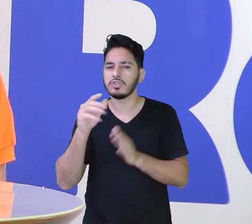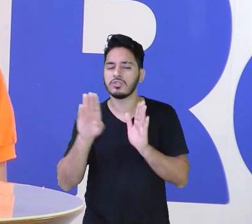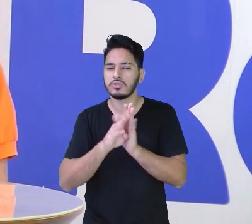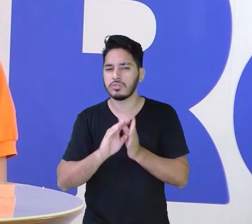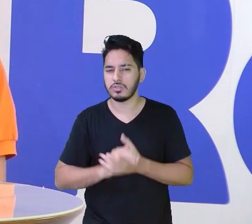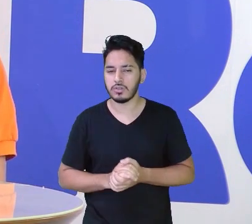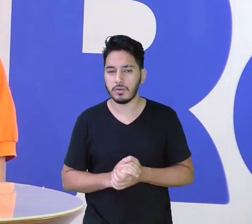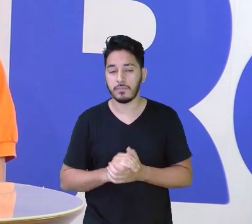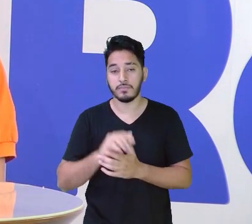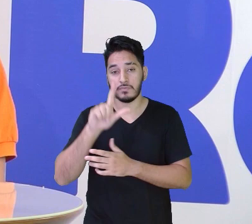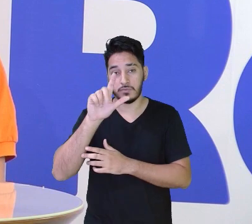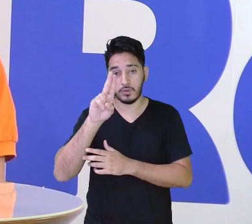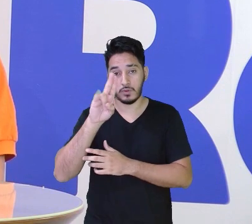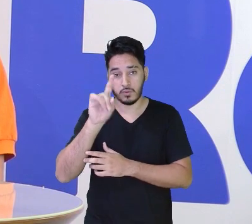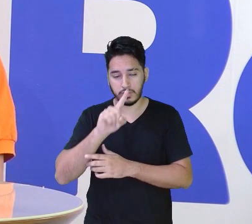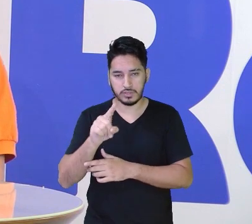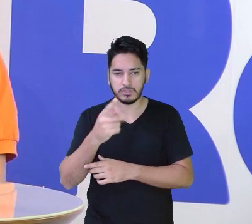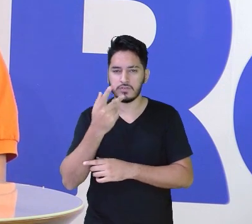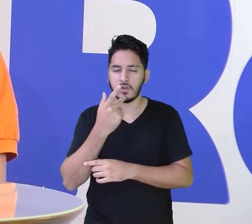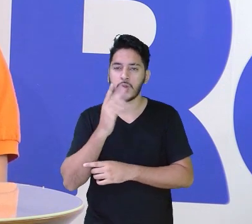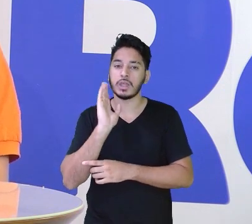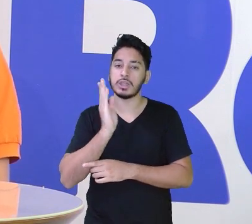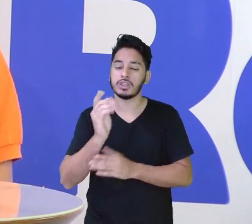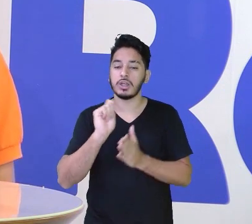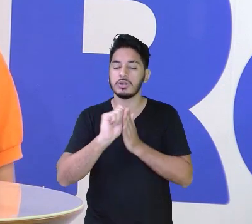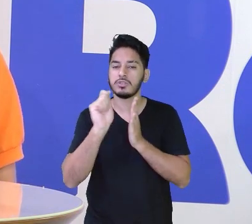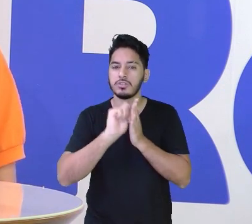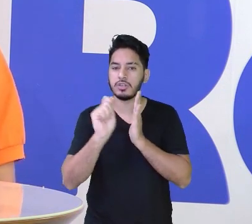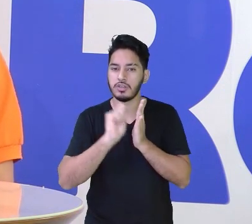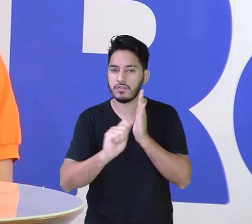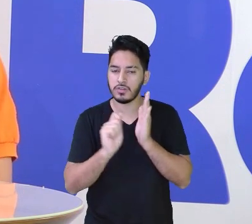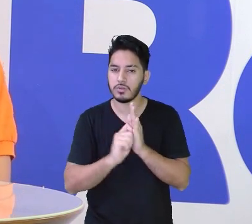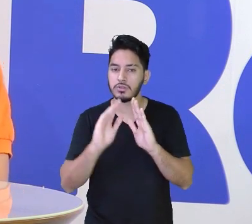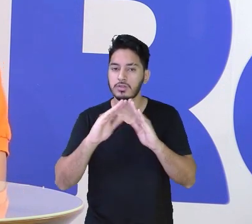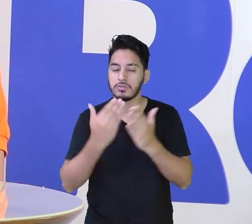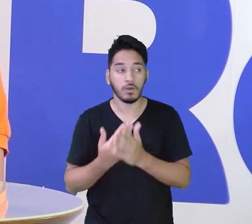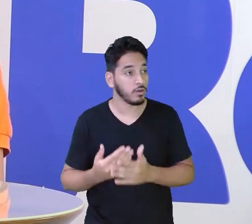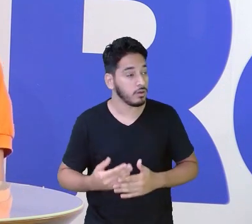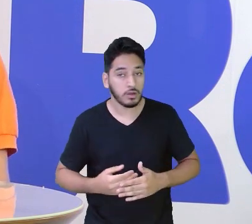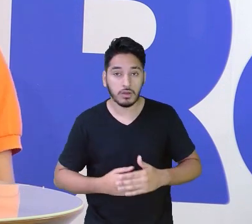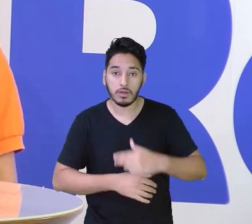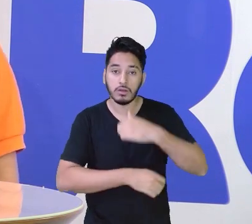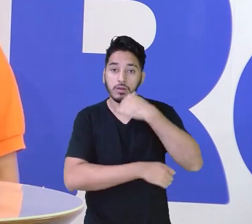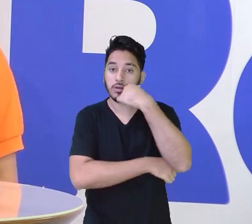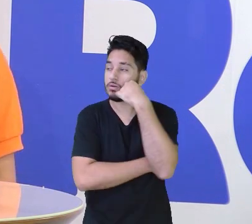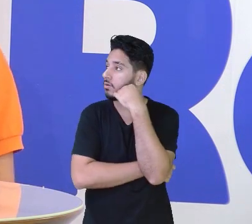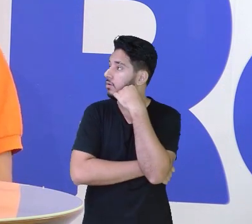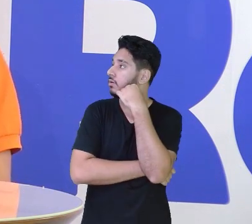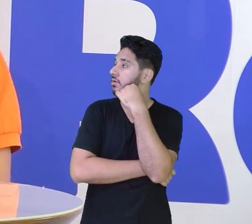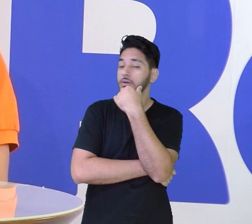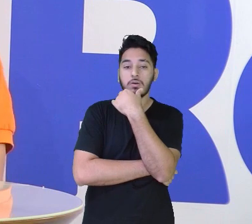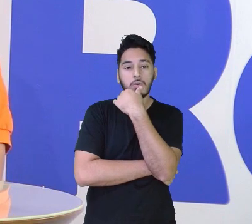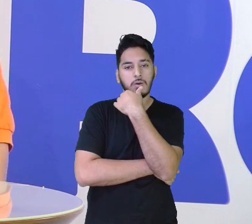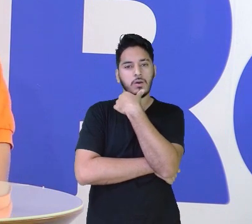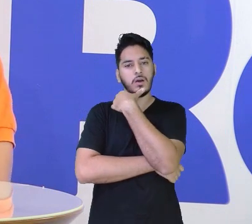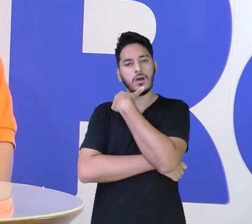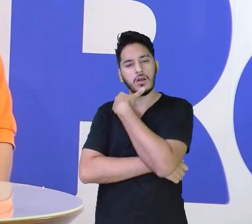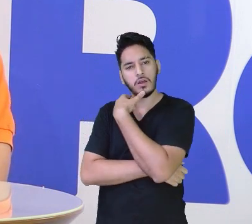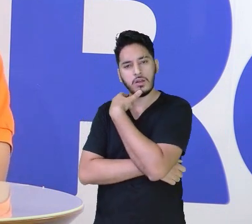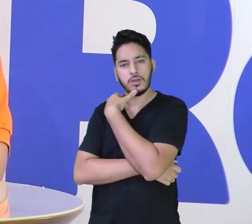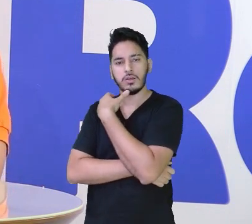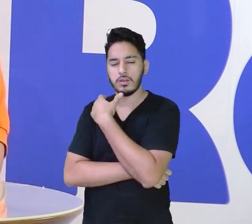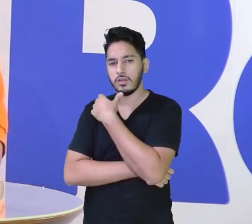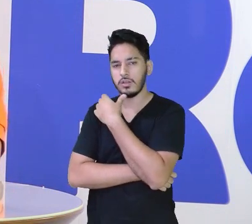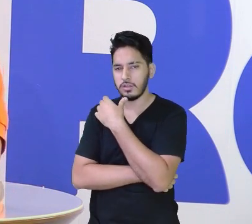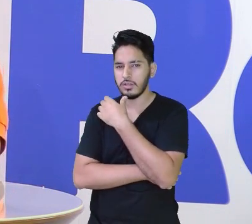agora. Luiz disse que já escreveu na escola. Nossa! Ele disse que já escreveu. Será que Luiz